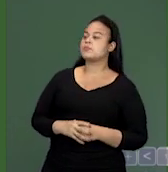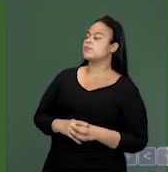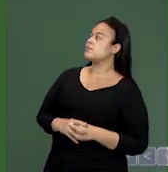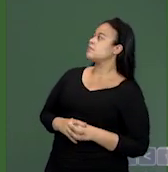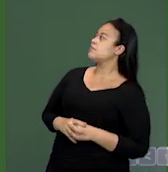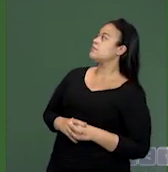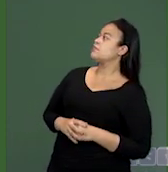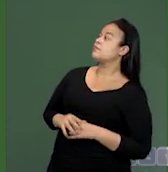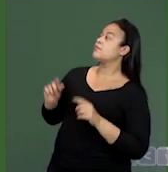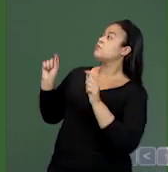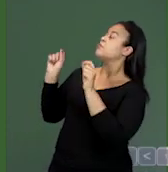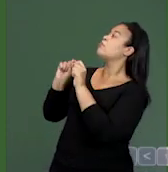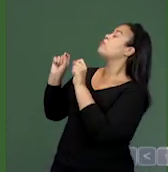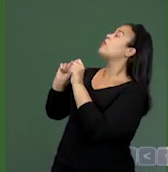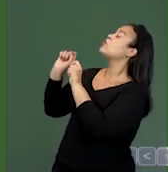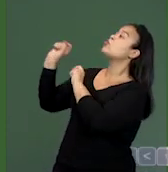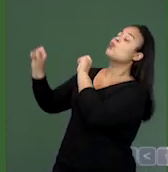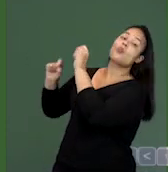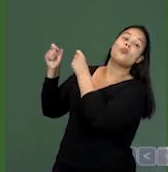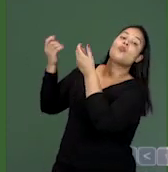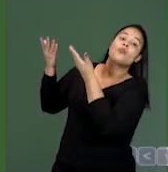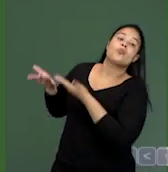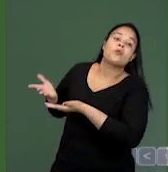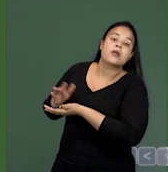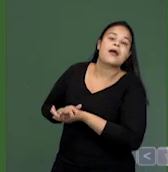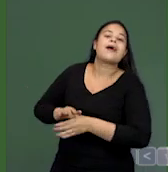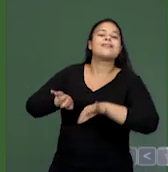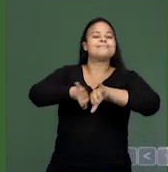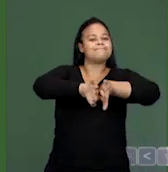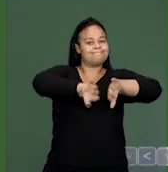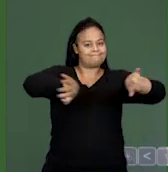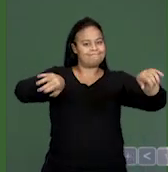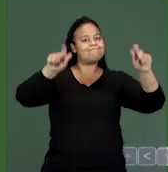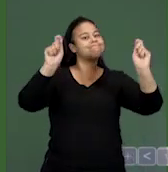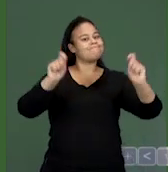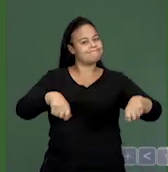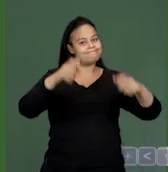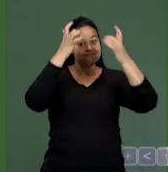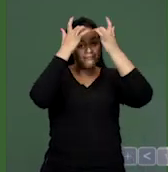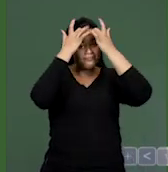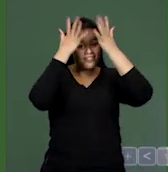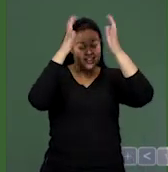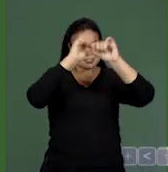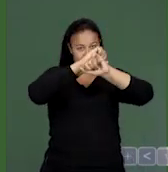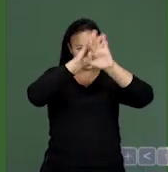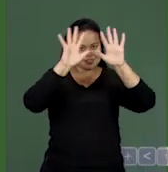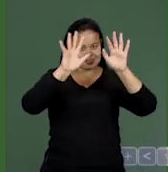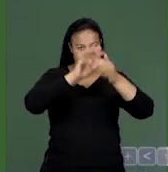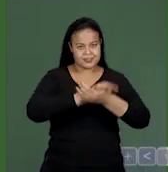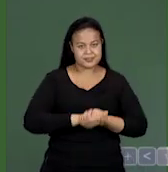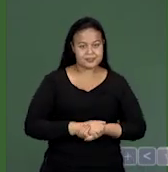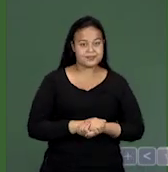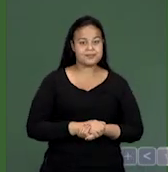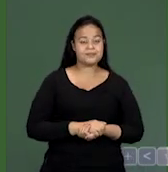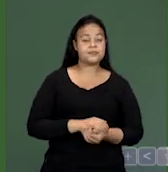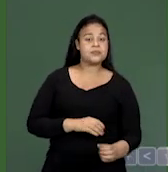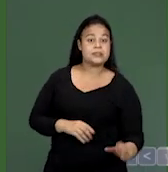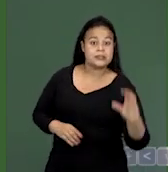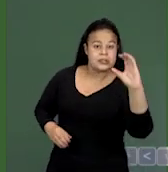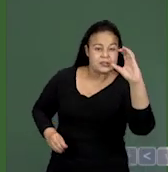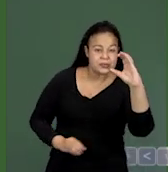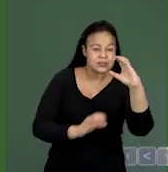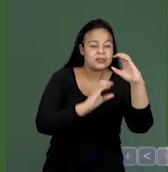O que eu faço? O que eu sempre falo? Vamos separar aqui para ficar mais fácil. Czão, Czinho, com